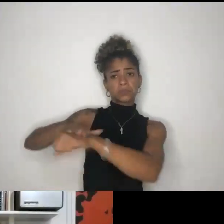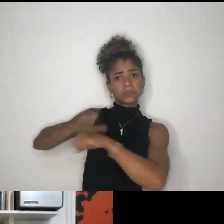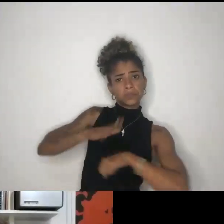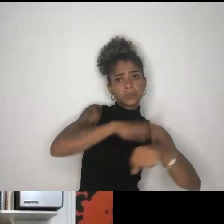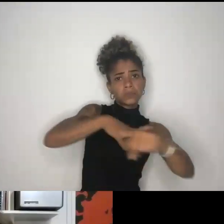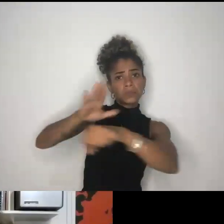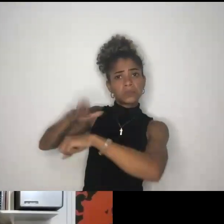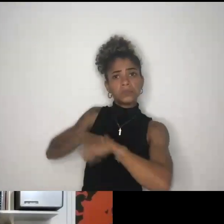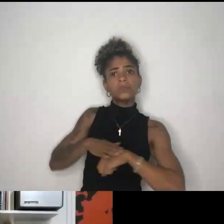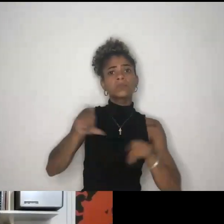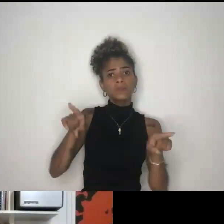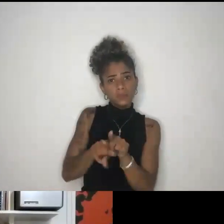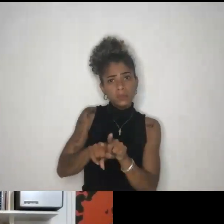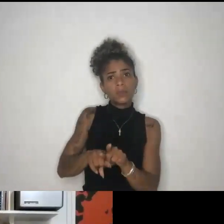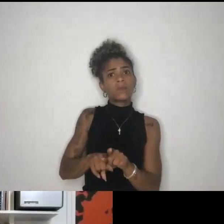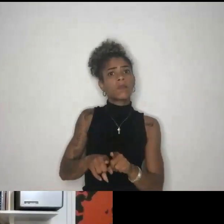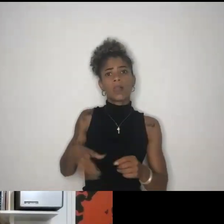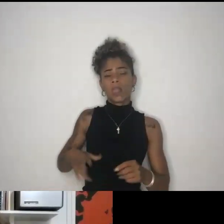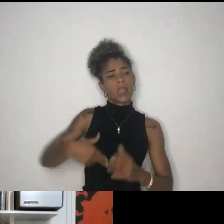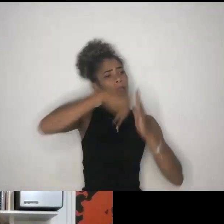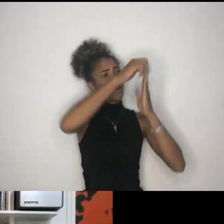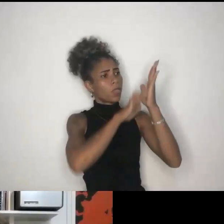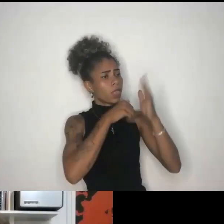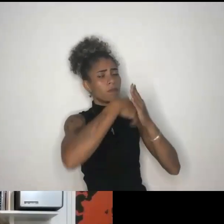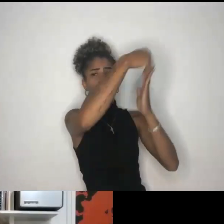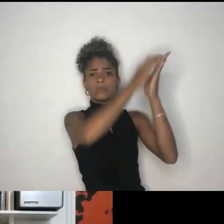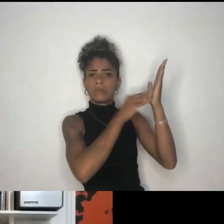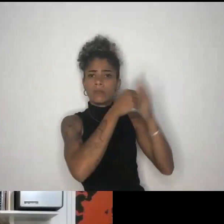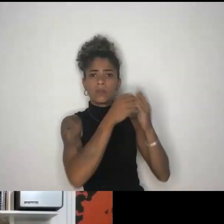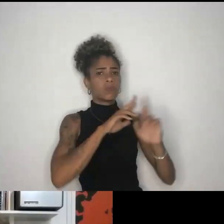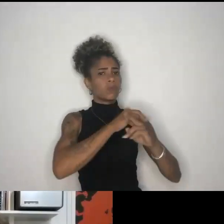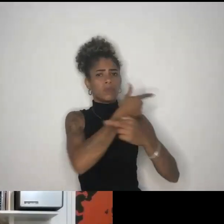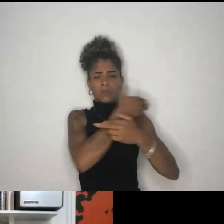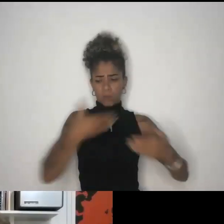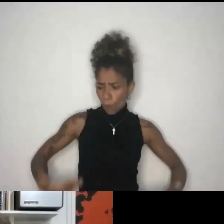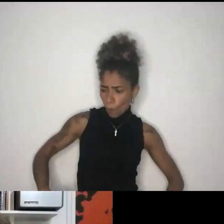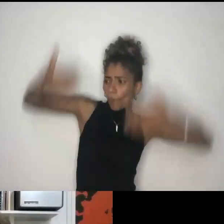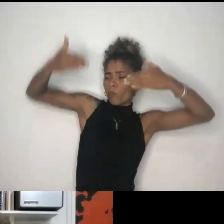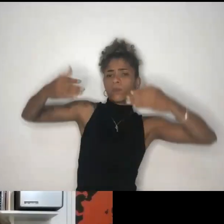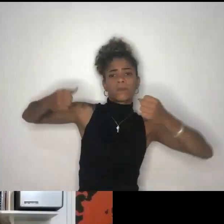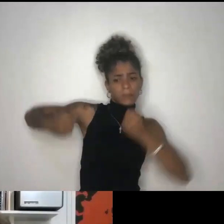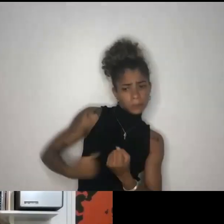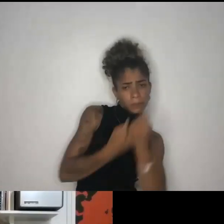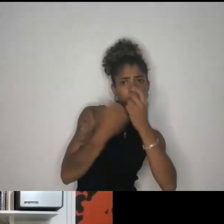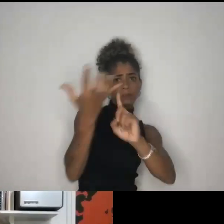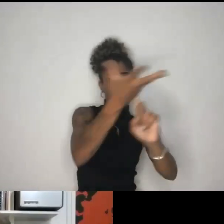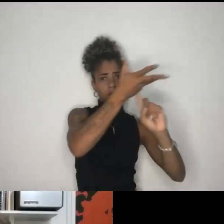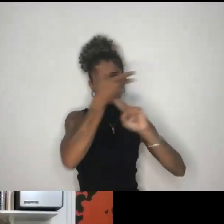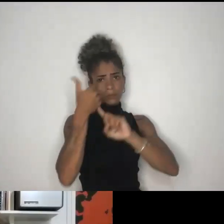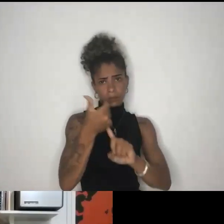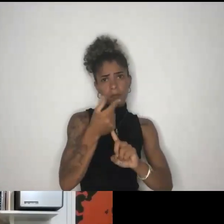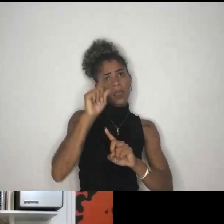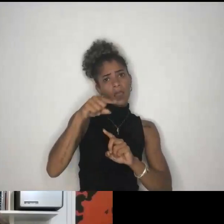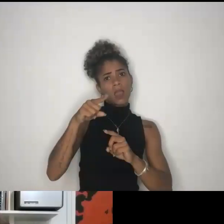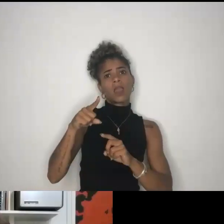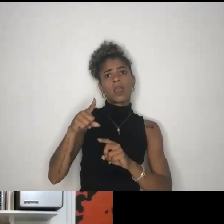eu varri o sete eu pintava parede eu fui assistente de direção de arte do Luiz jungmann que era o